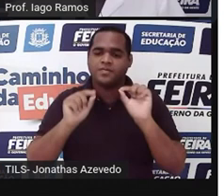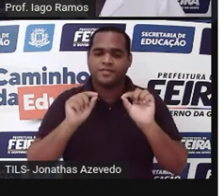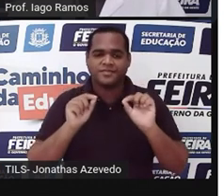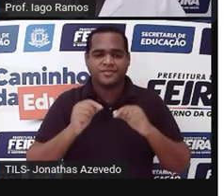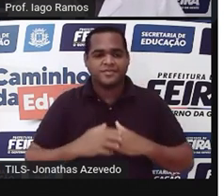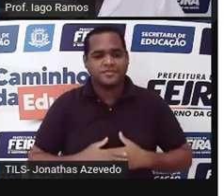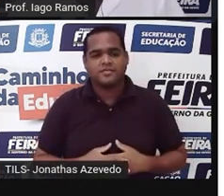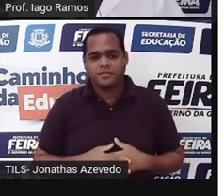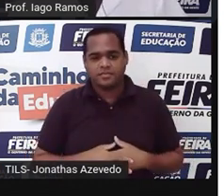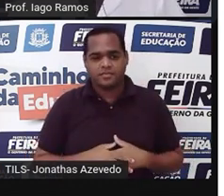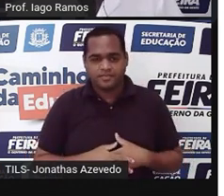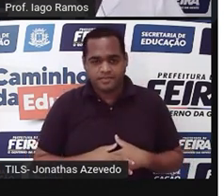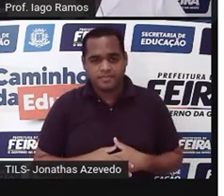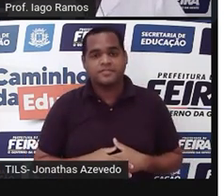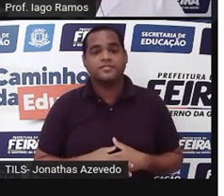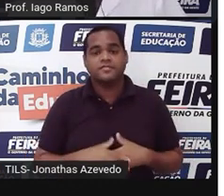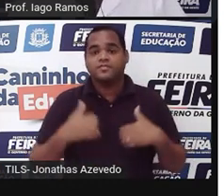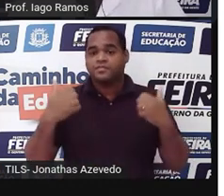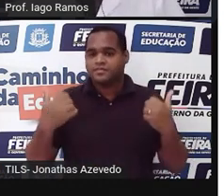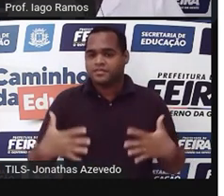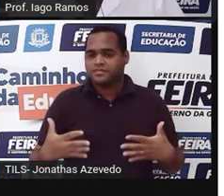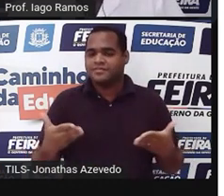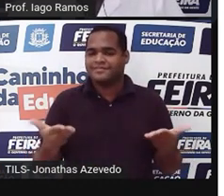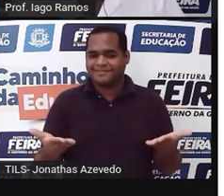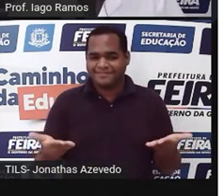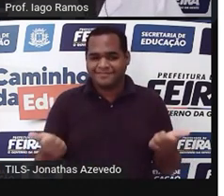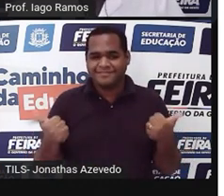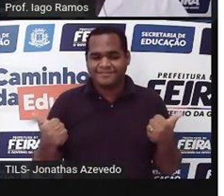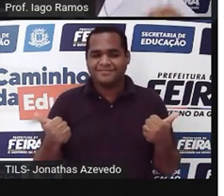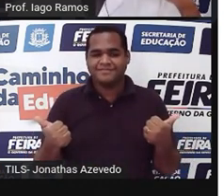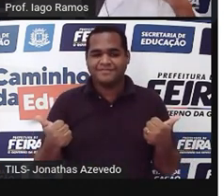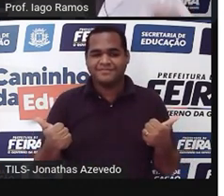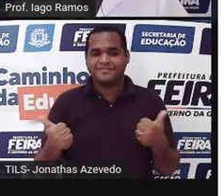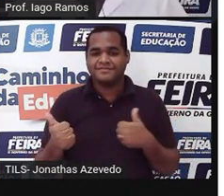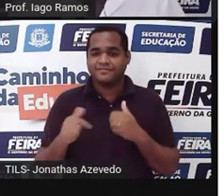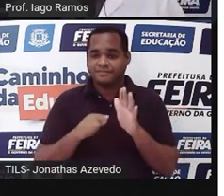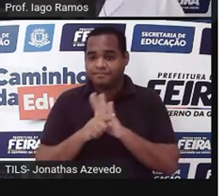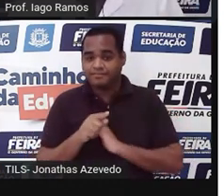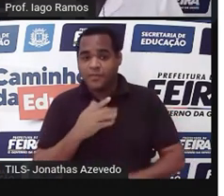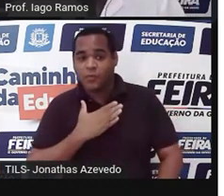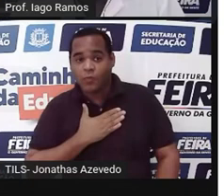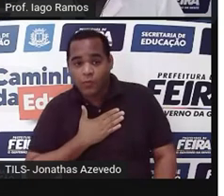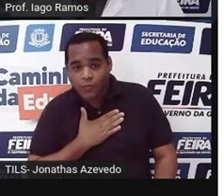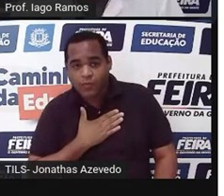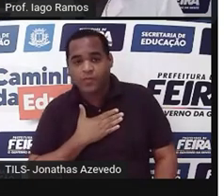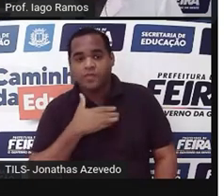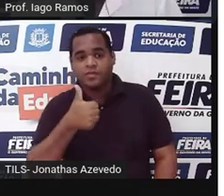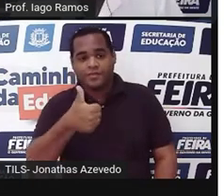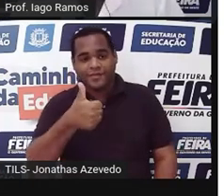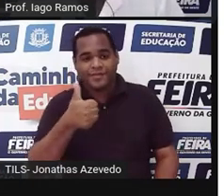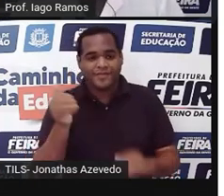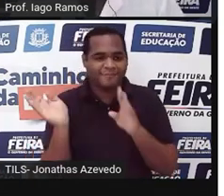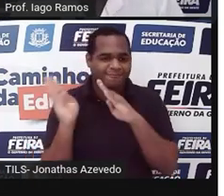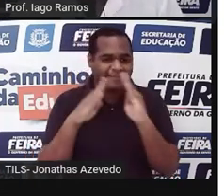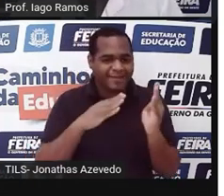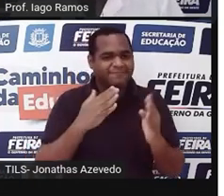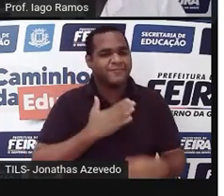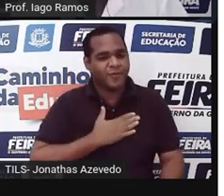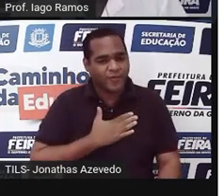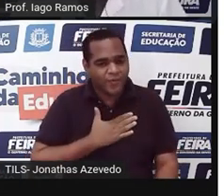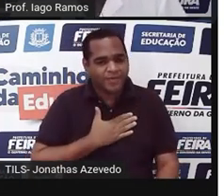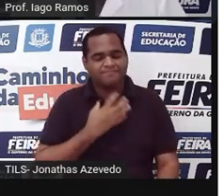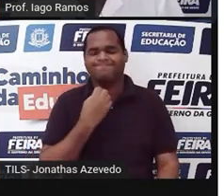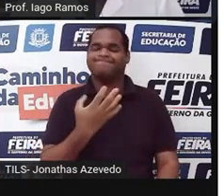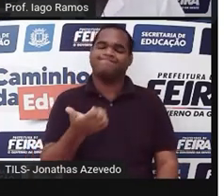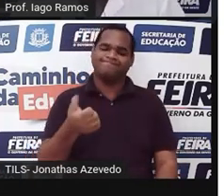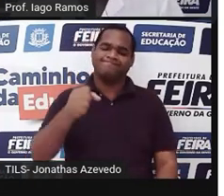certo então é isso tá deixa eu te fazer aí uma perguntinha Curtiu essa nossa aula Ah sim